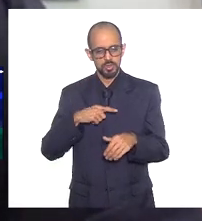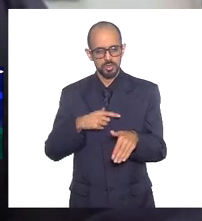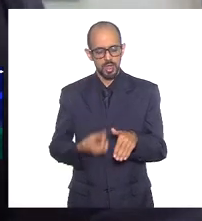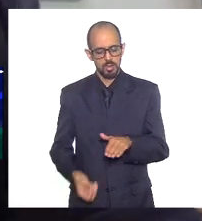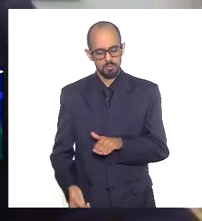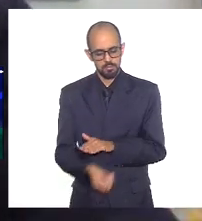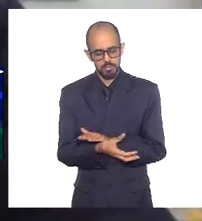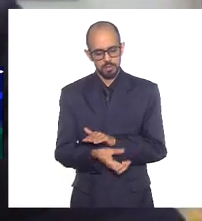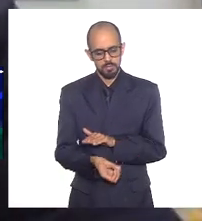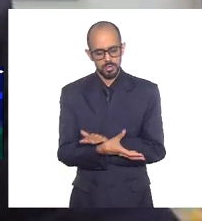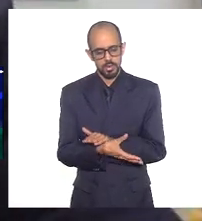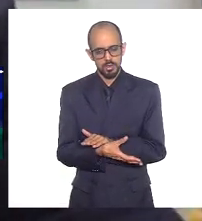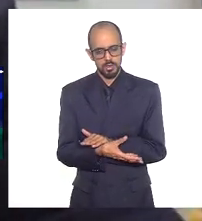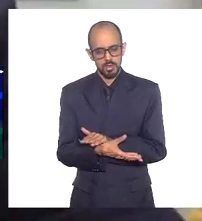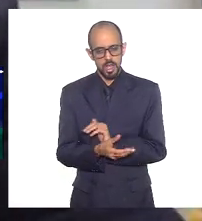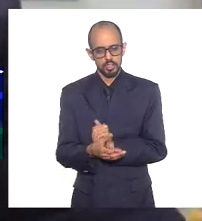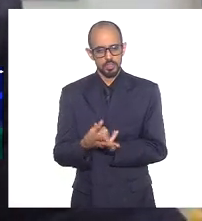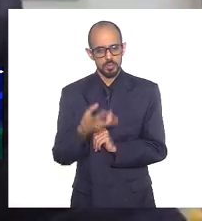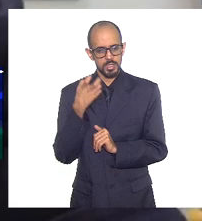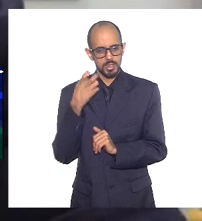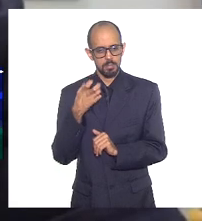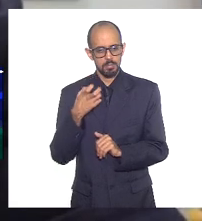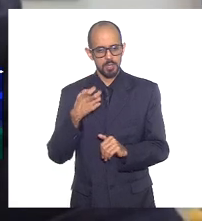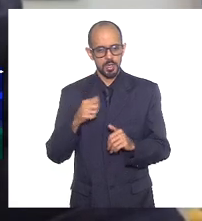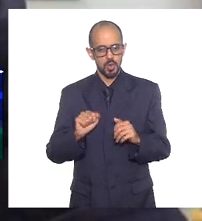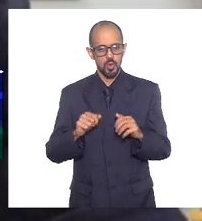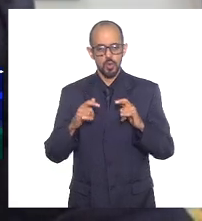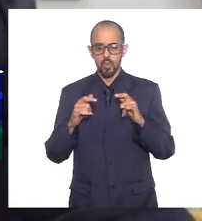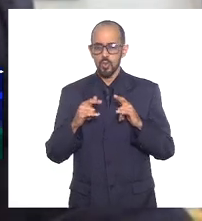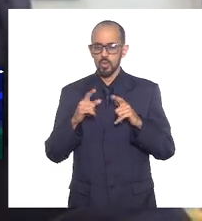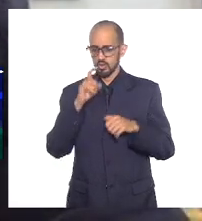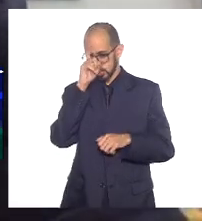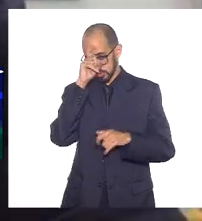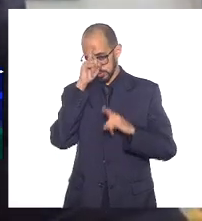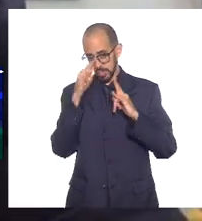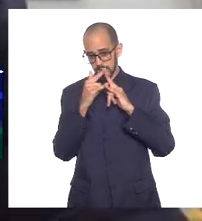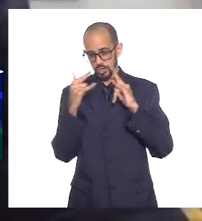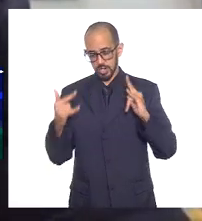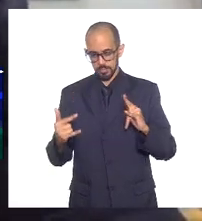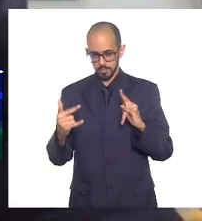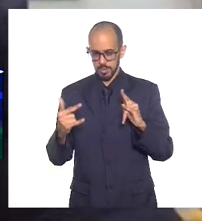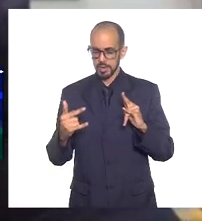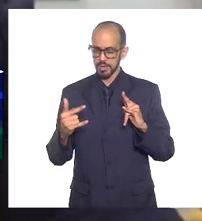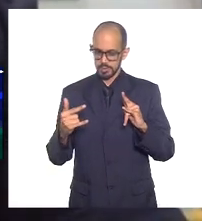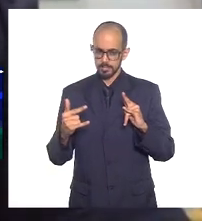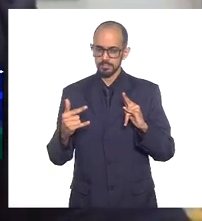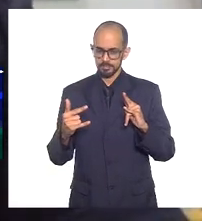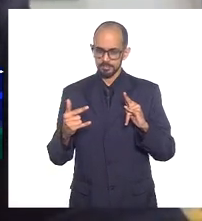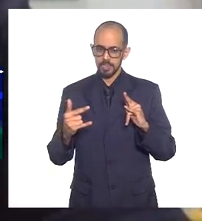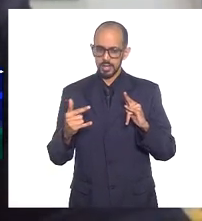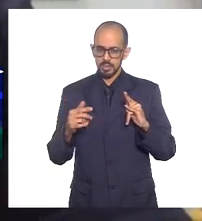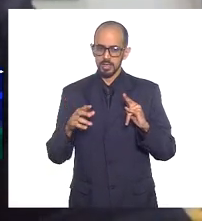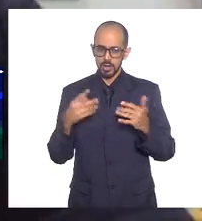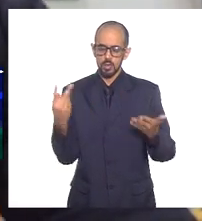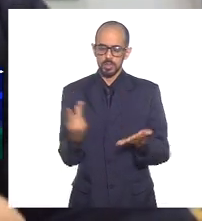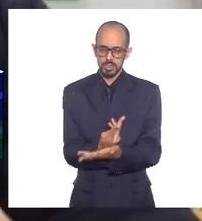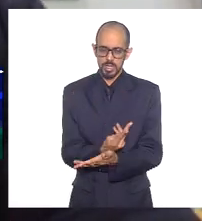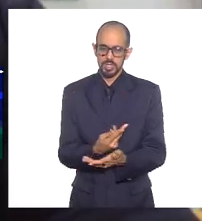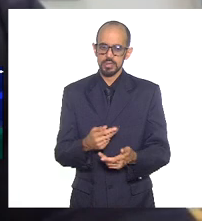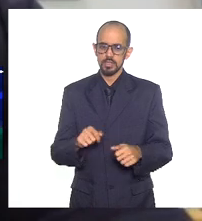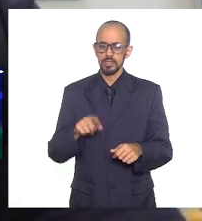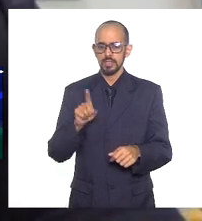num passado muito recente com os hospitais de campanha a evidência desses desvios que acontecem justamente da